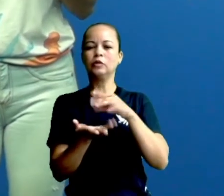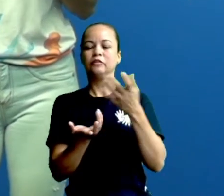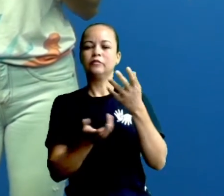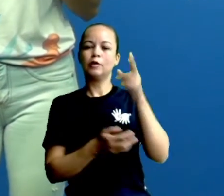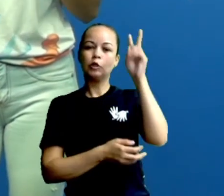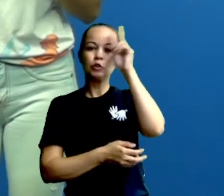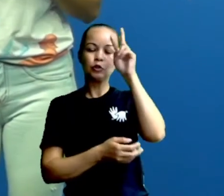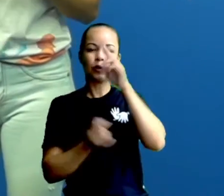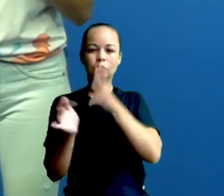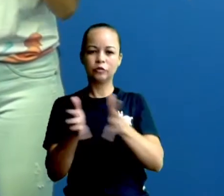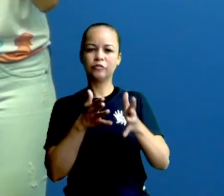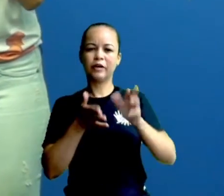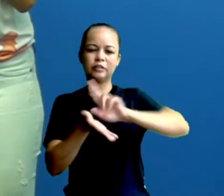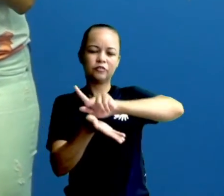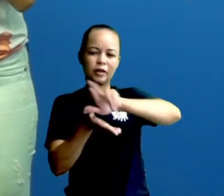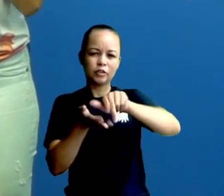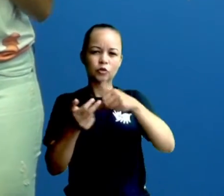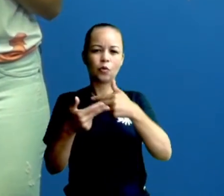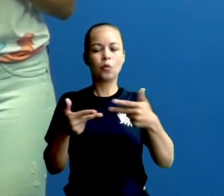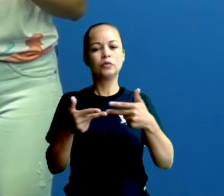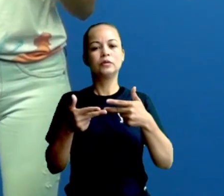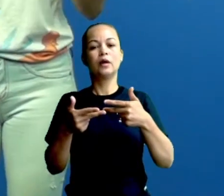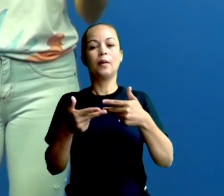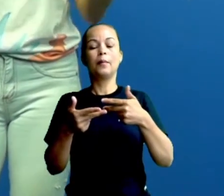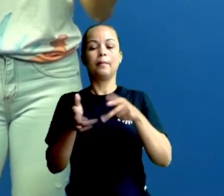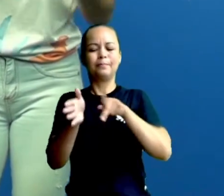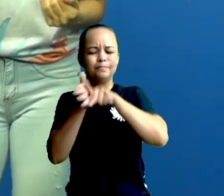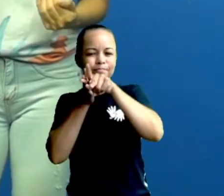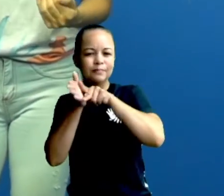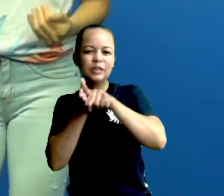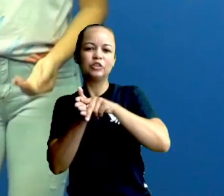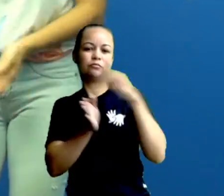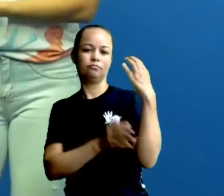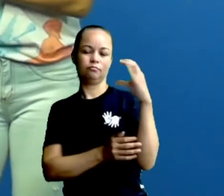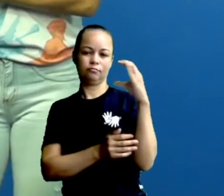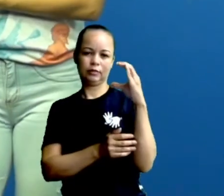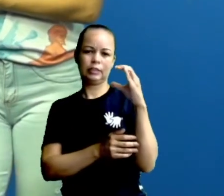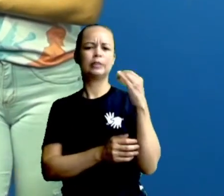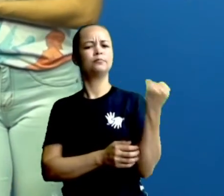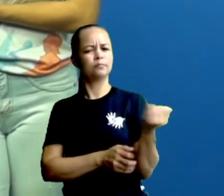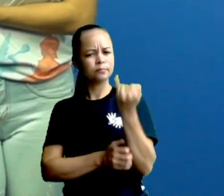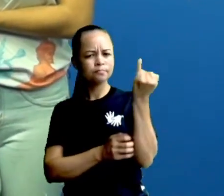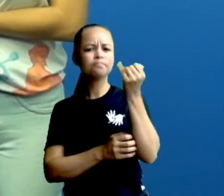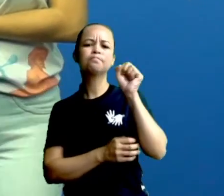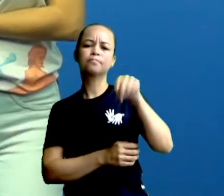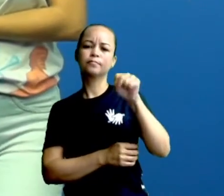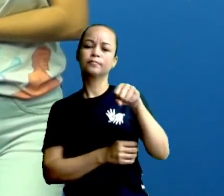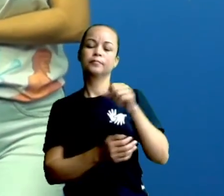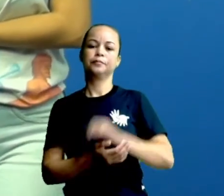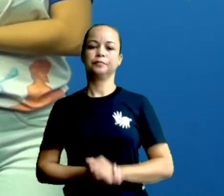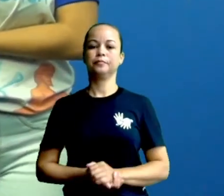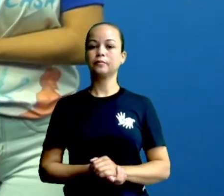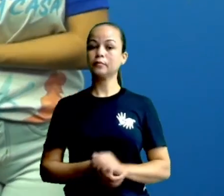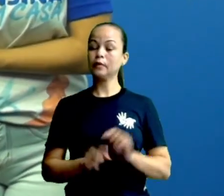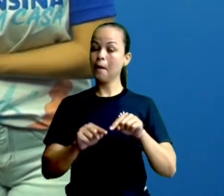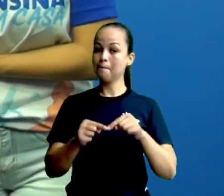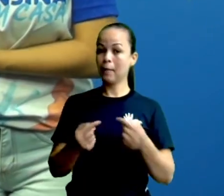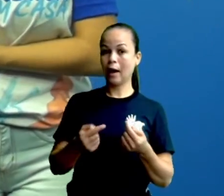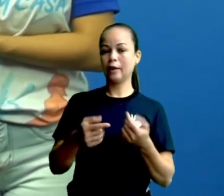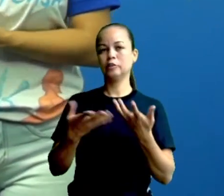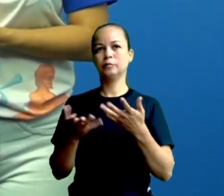diversos fatores contribuem para a pesquisa científica ela ser importante. Agora a história também nos